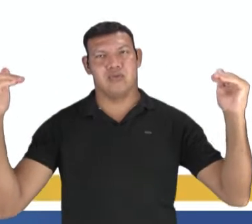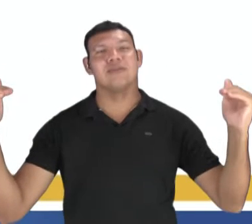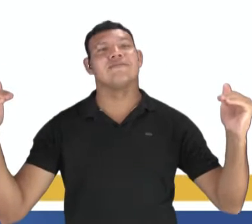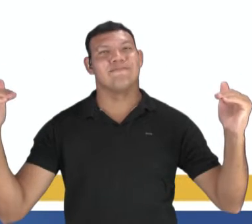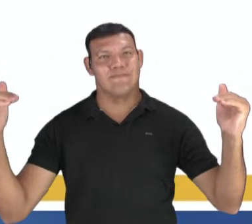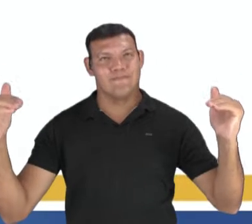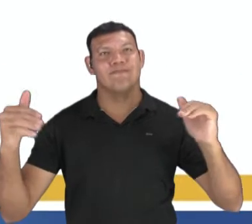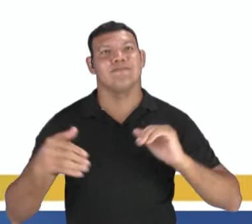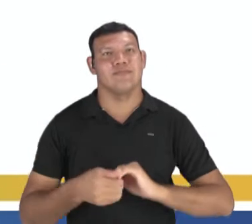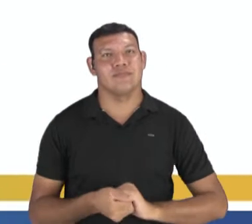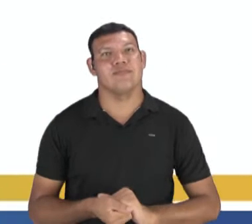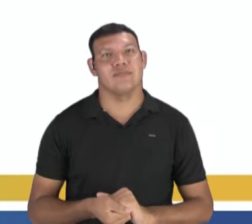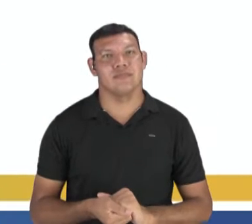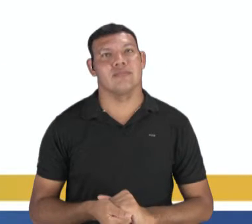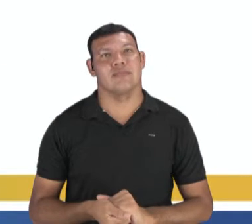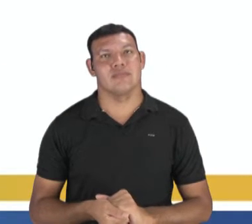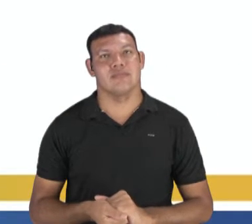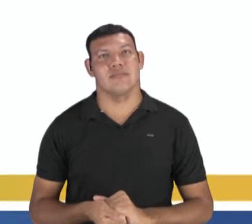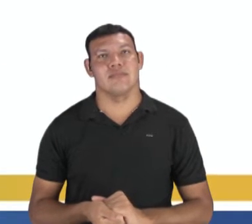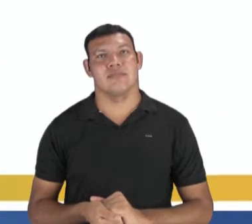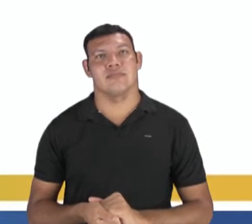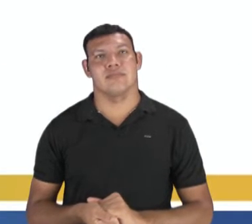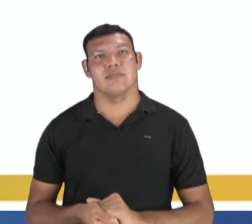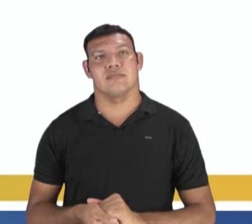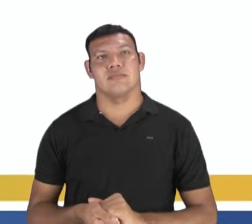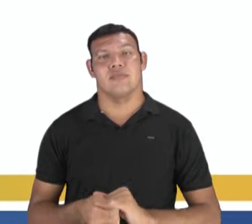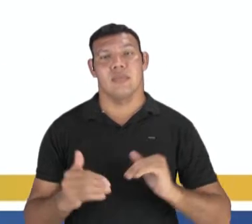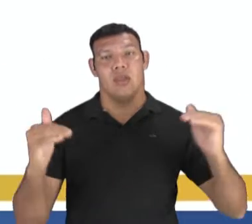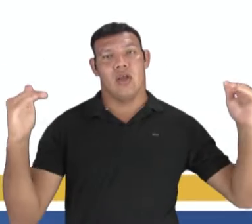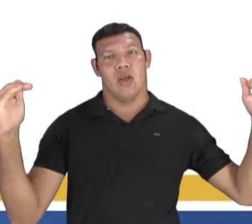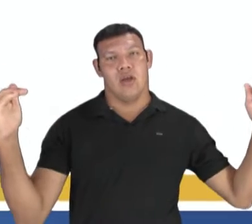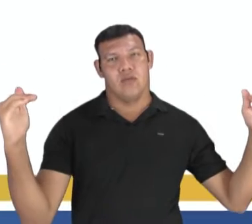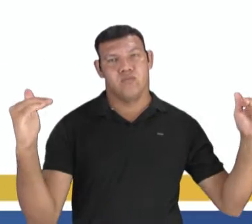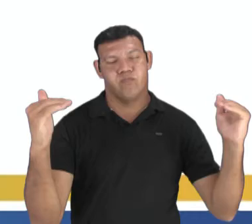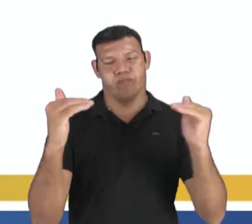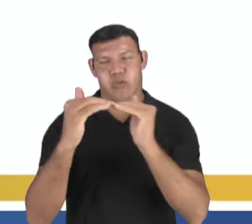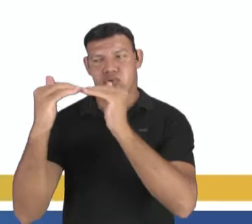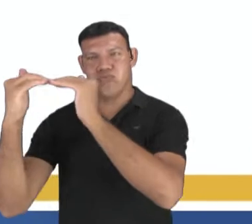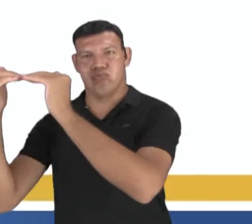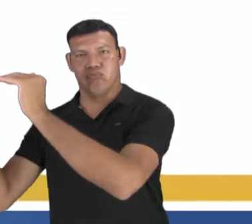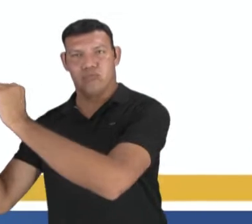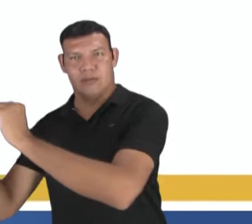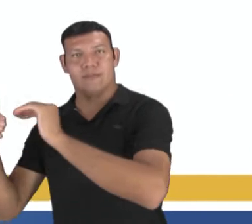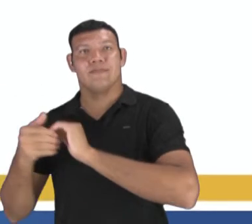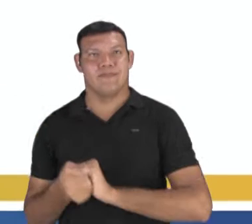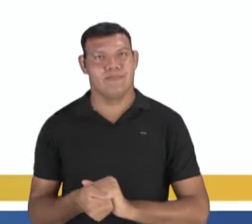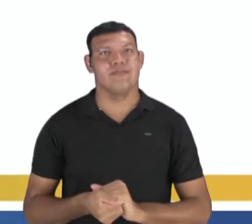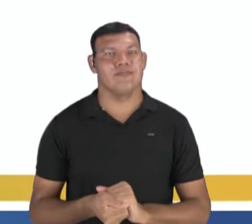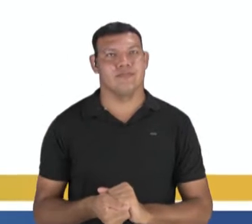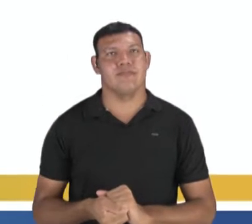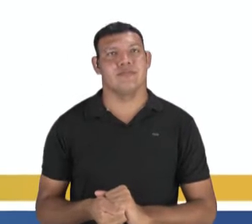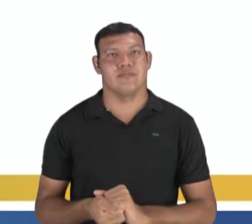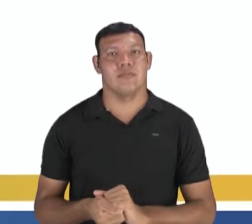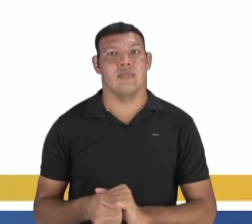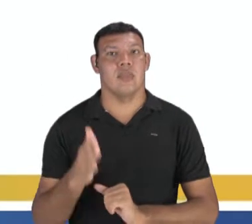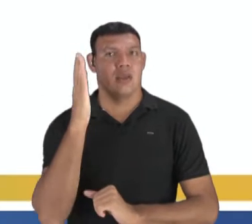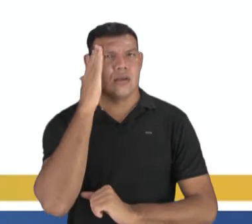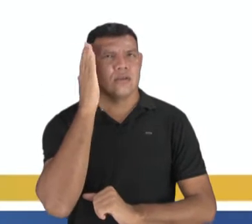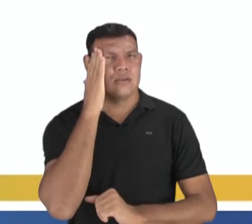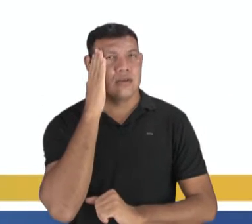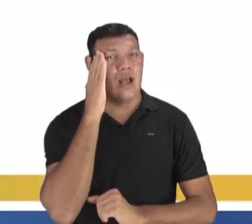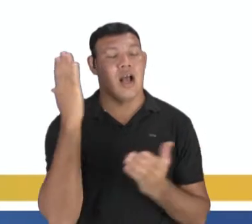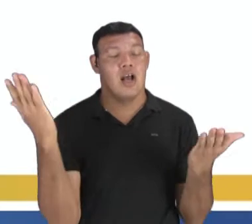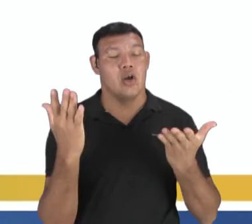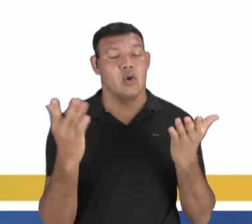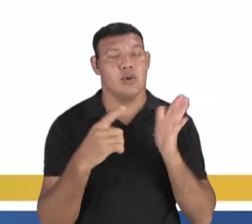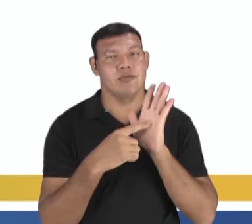saem juntos com a mesma velocidade, certo? E o objetivo é descobrir aqui a massa do carrinho 2. Ele dá esses dados